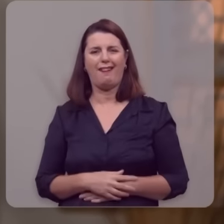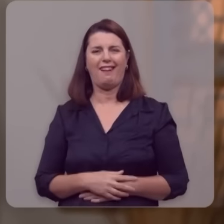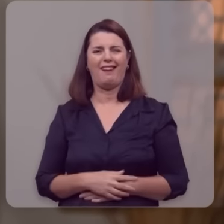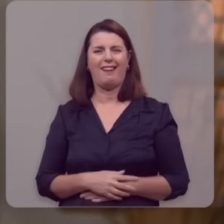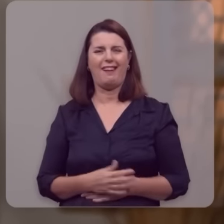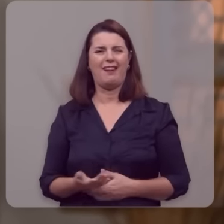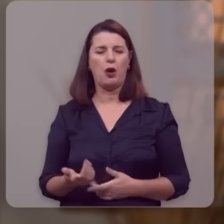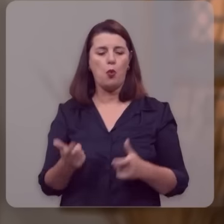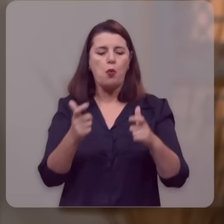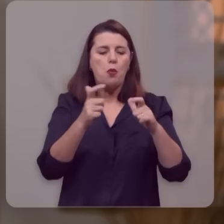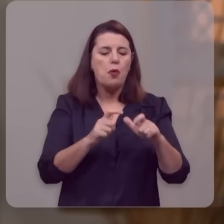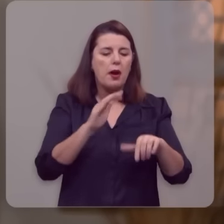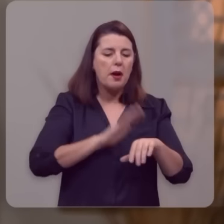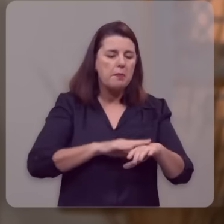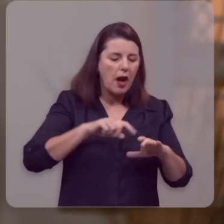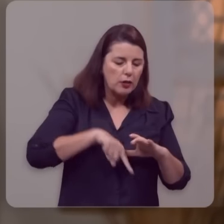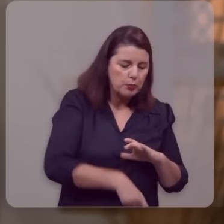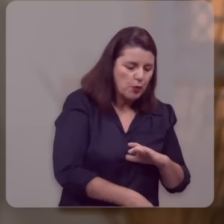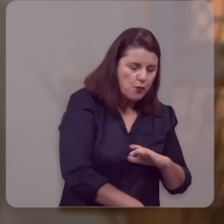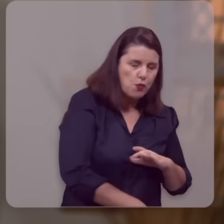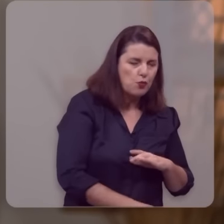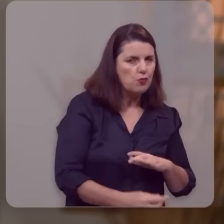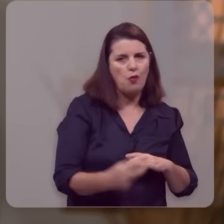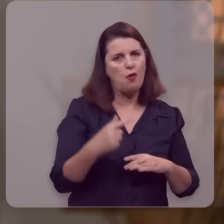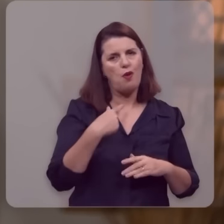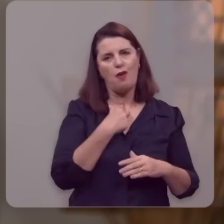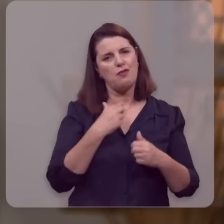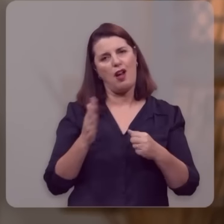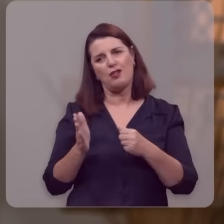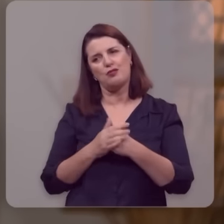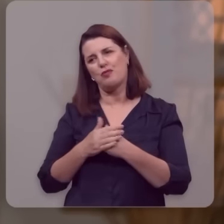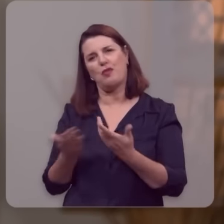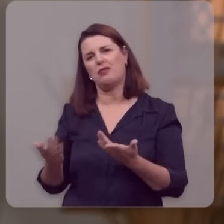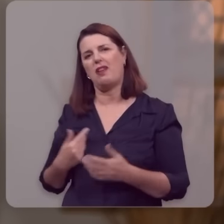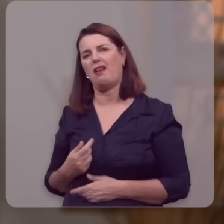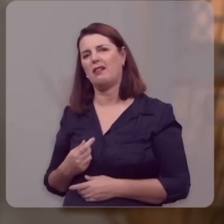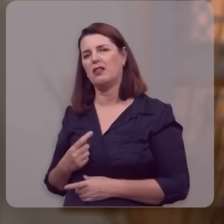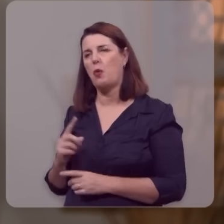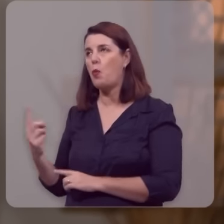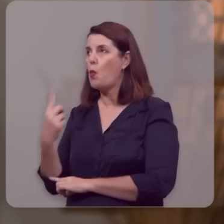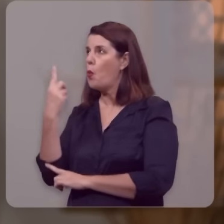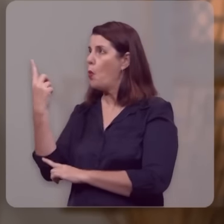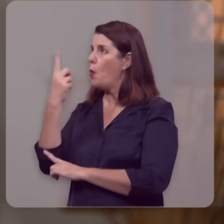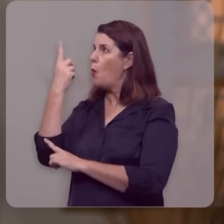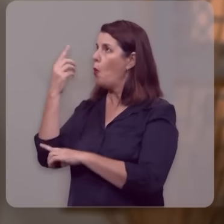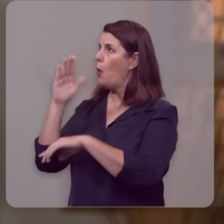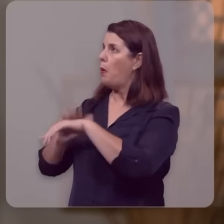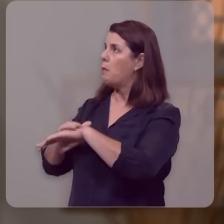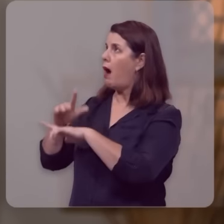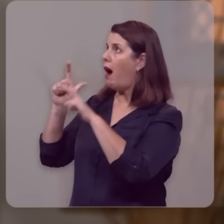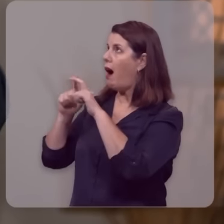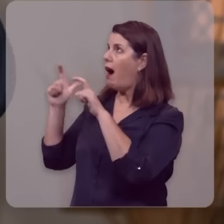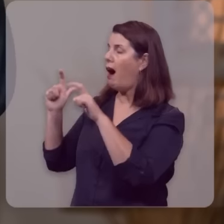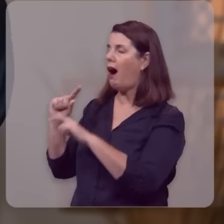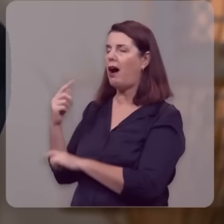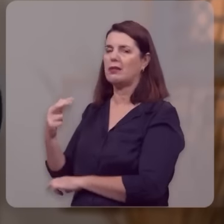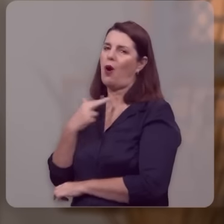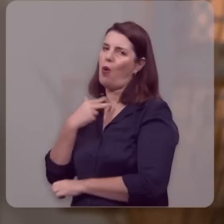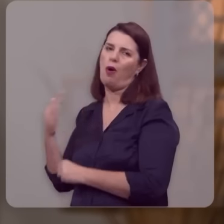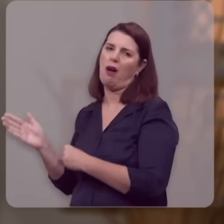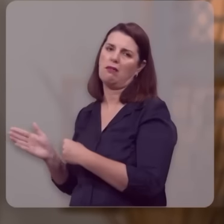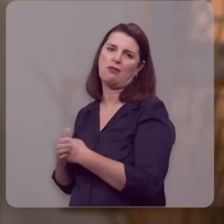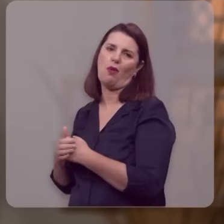a caverna Mais Escura não pode esconder você O Abismo mais profundo não pode esconder você a altura mais